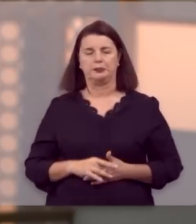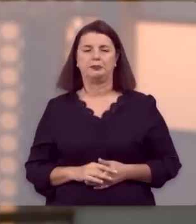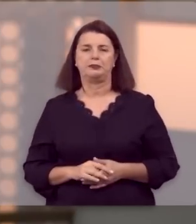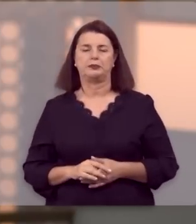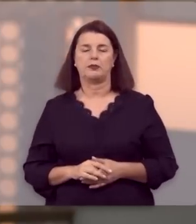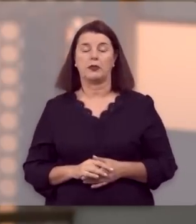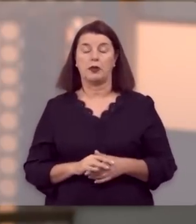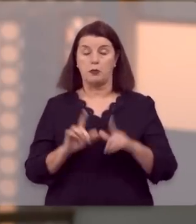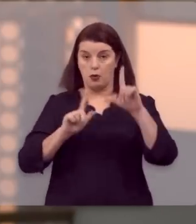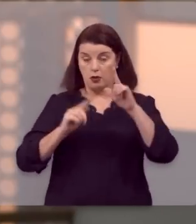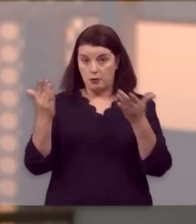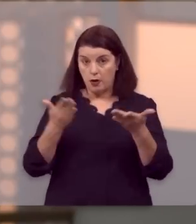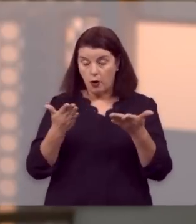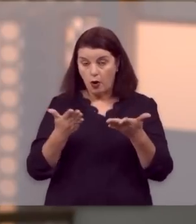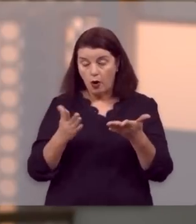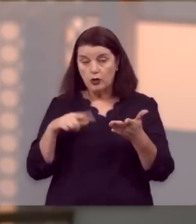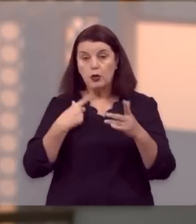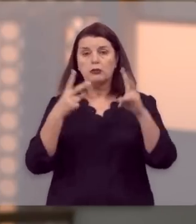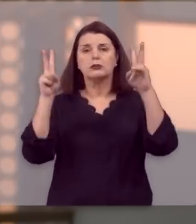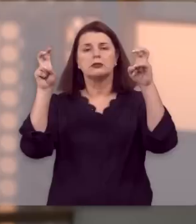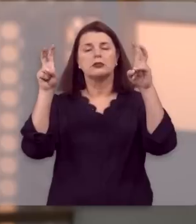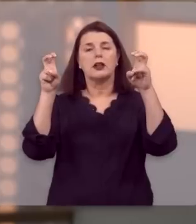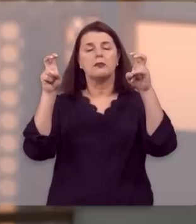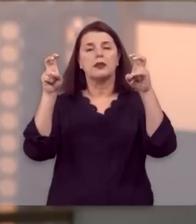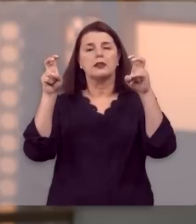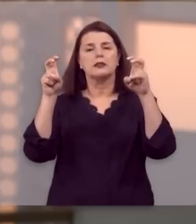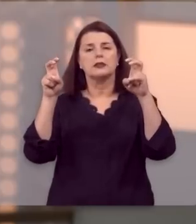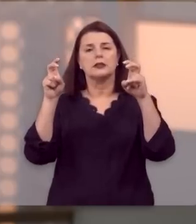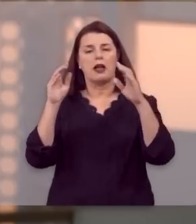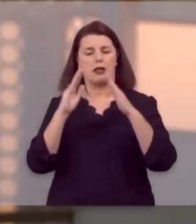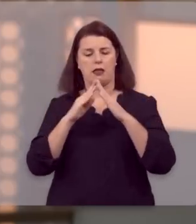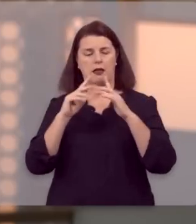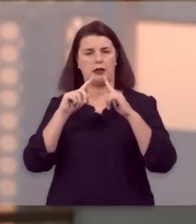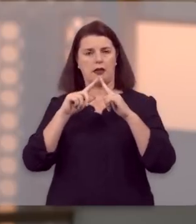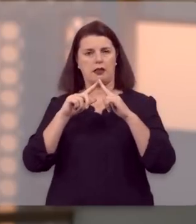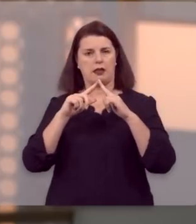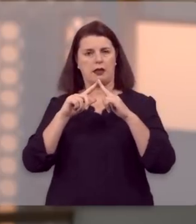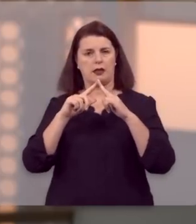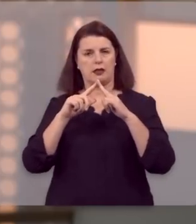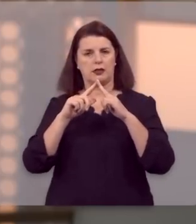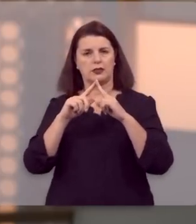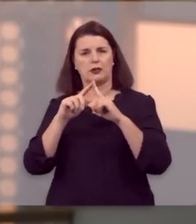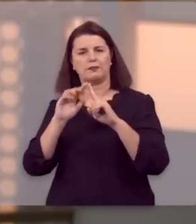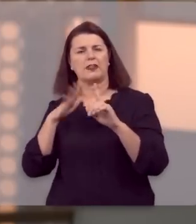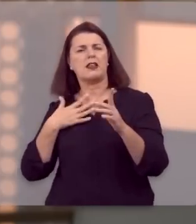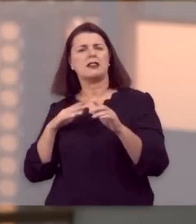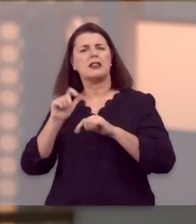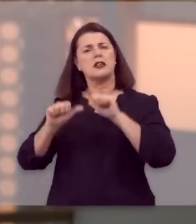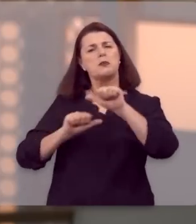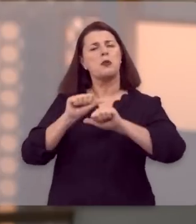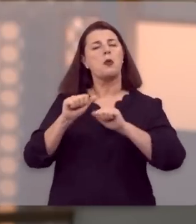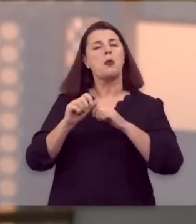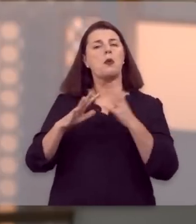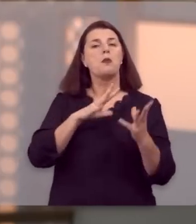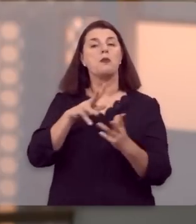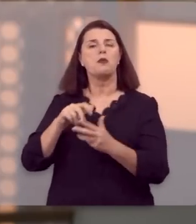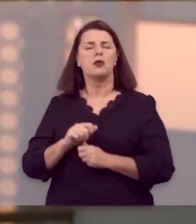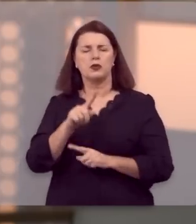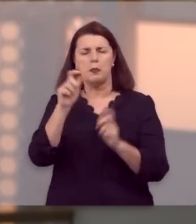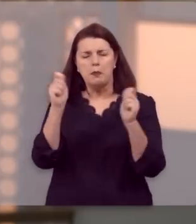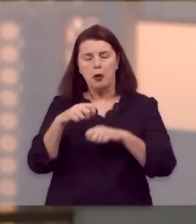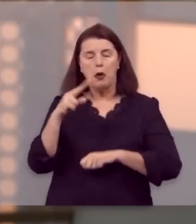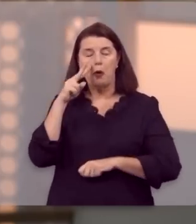@IPBOficial. No programa de hoje, nossa temática será uma igreja que impactou o mundo. Você